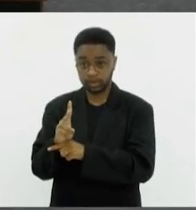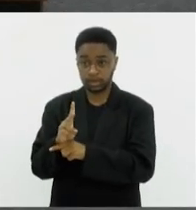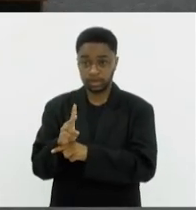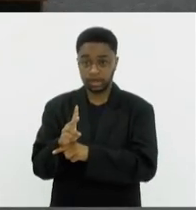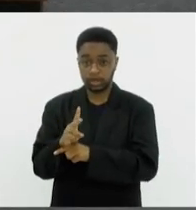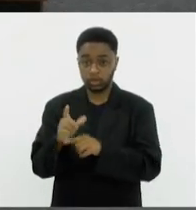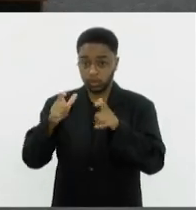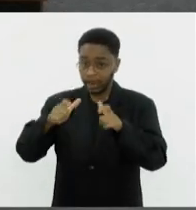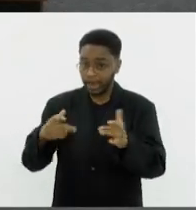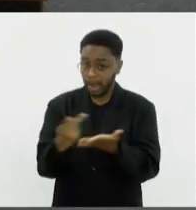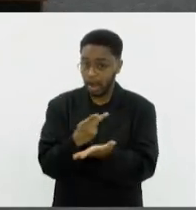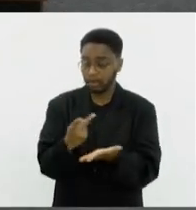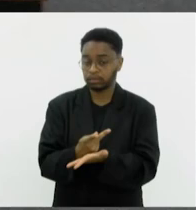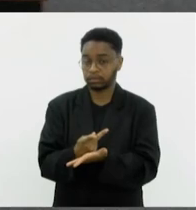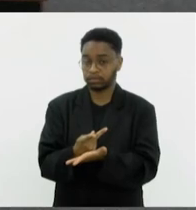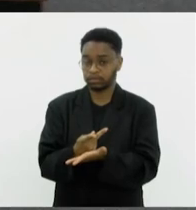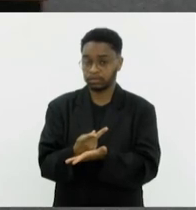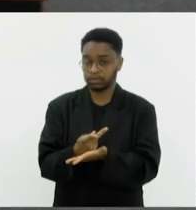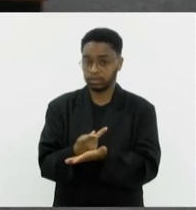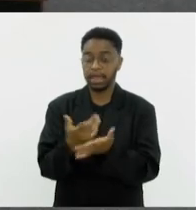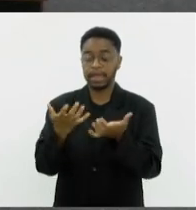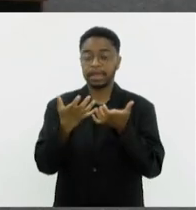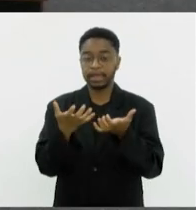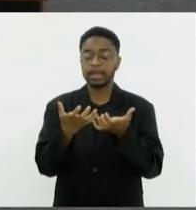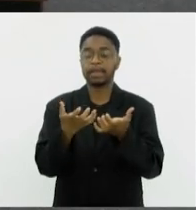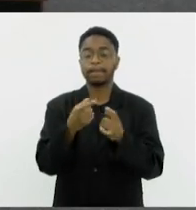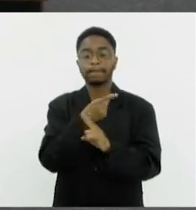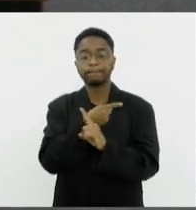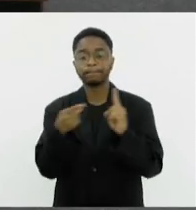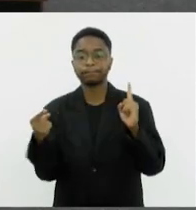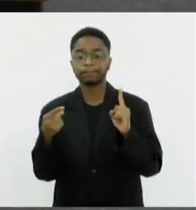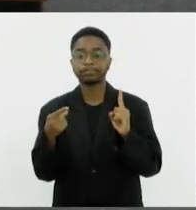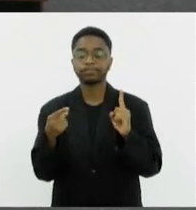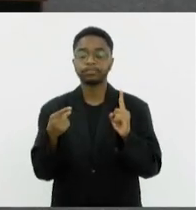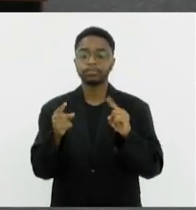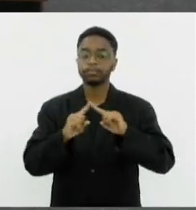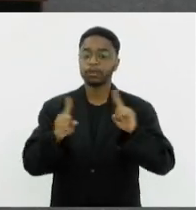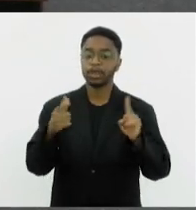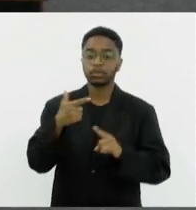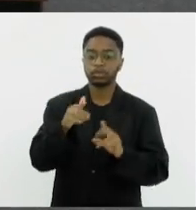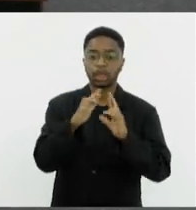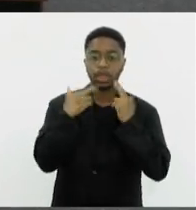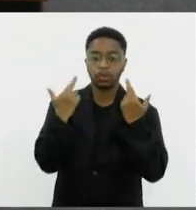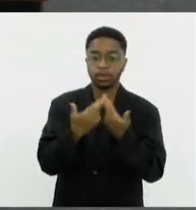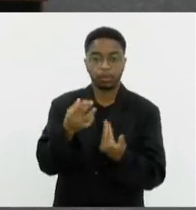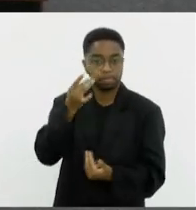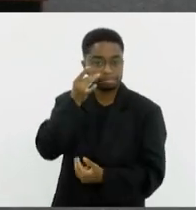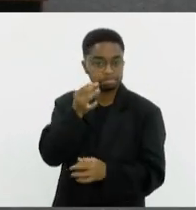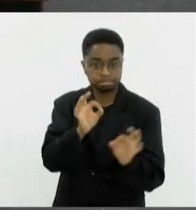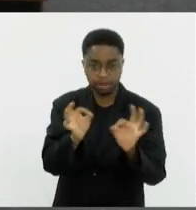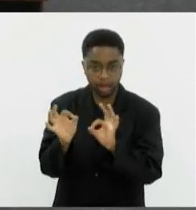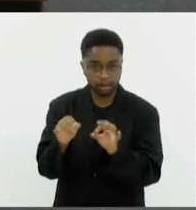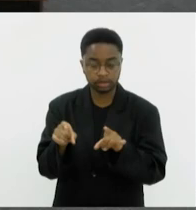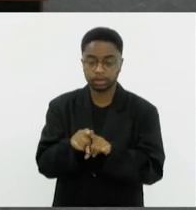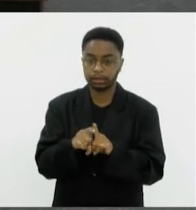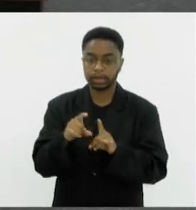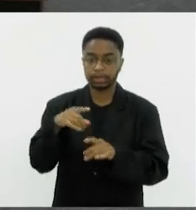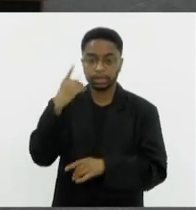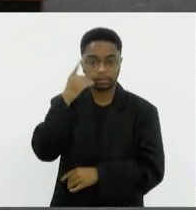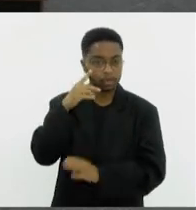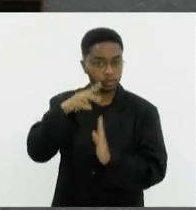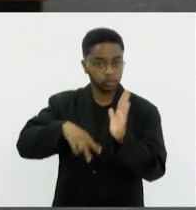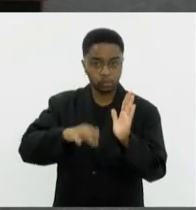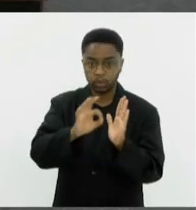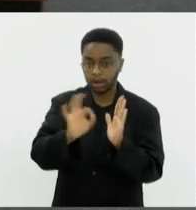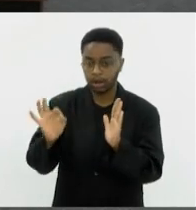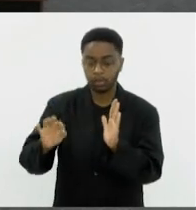errado, quer fazer censura sem ter sequer uma reunião presencial, sem os deputados lerem e